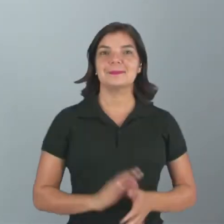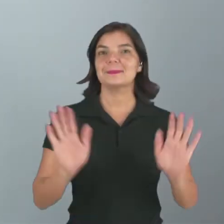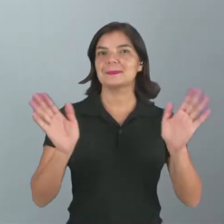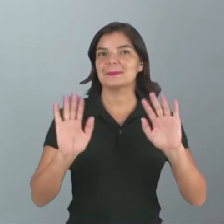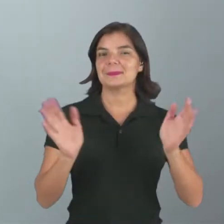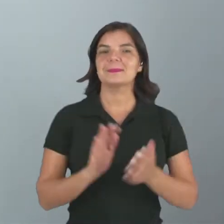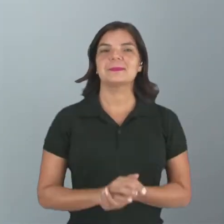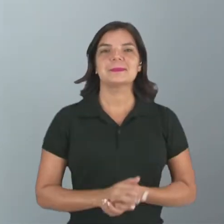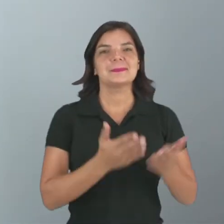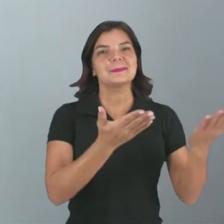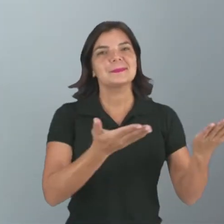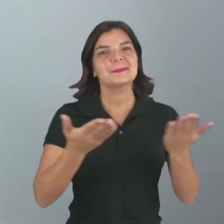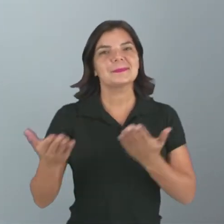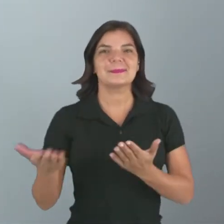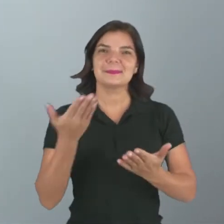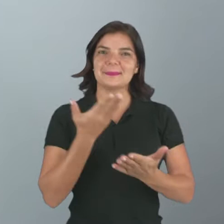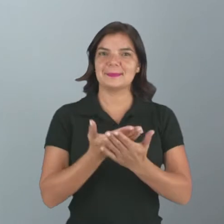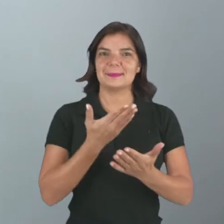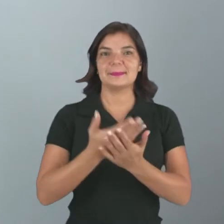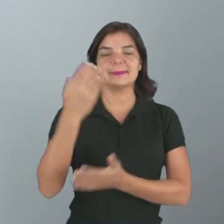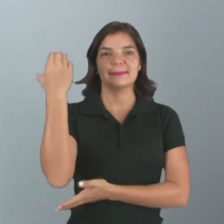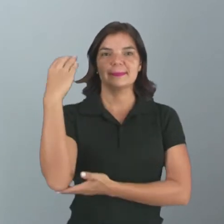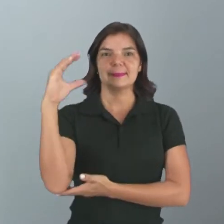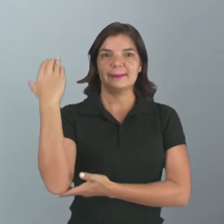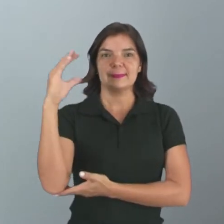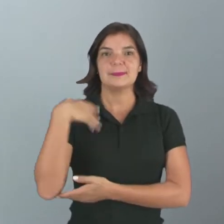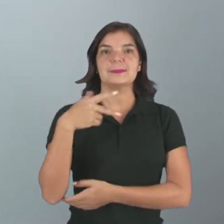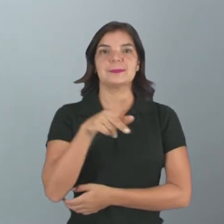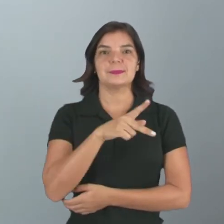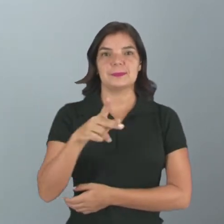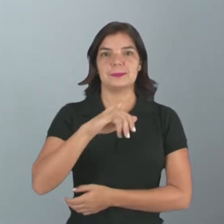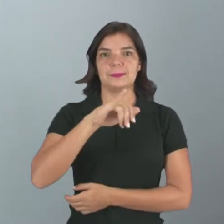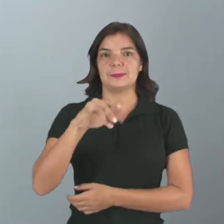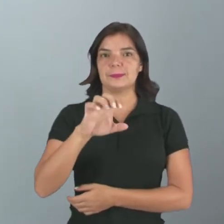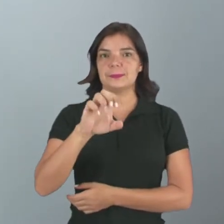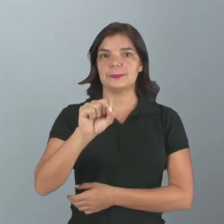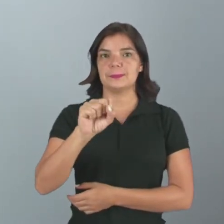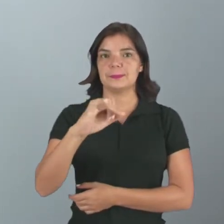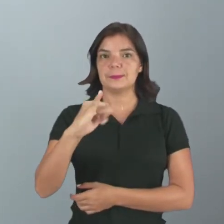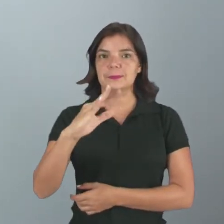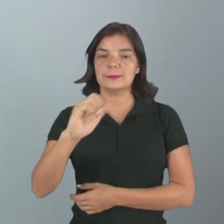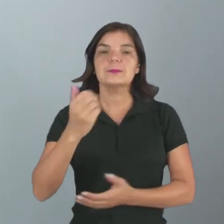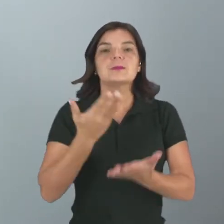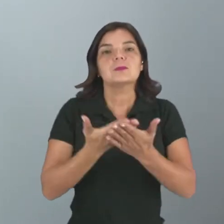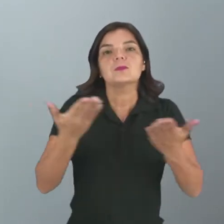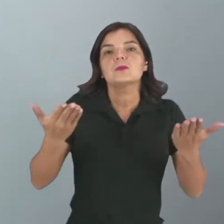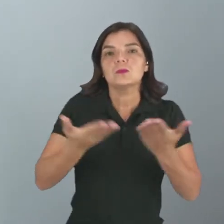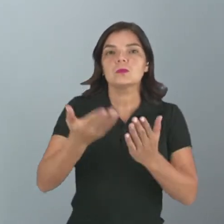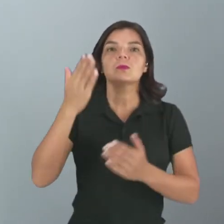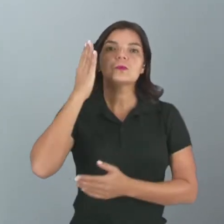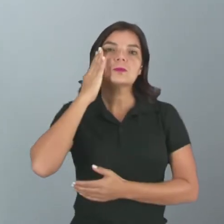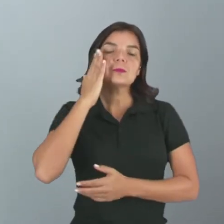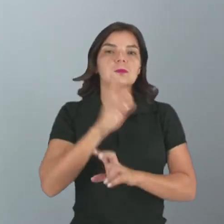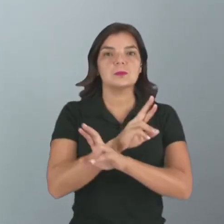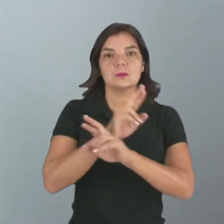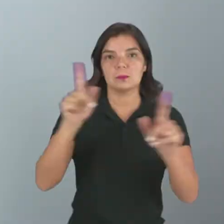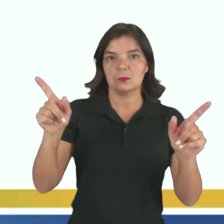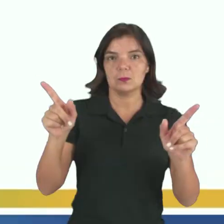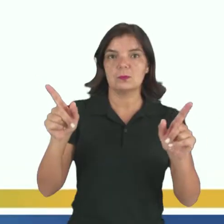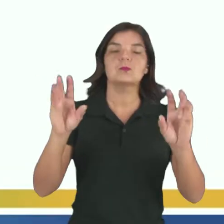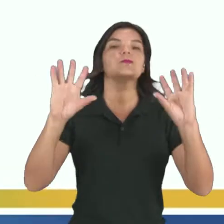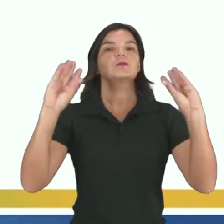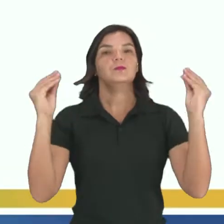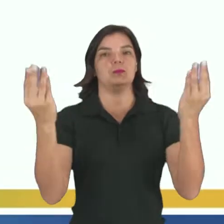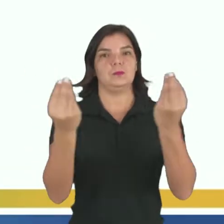Olá, bem-vindos a mais uma aula de ciências. Eu sou a professora Jéssica e na aula de hoje nós vamos entender a diferença entre as